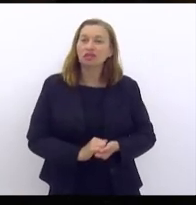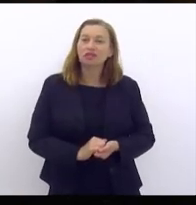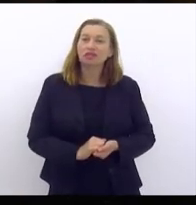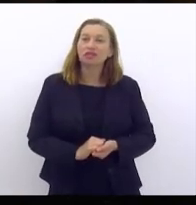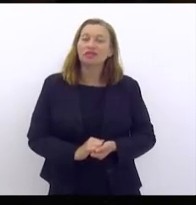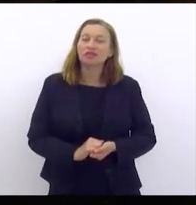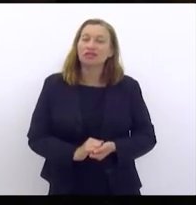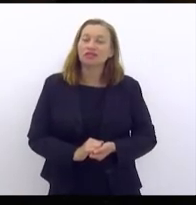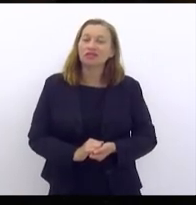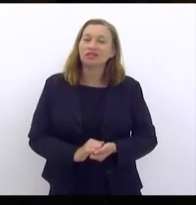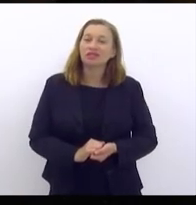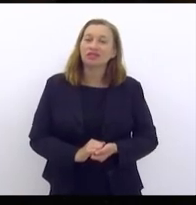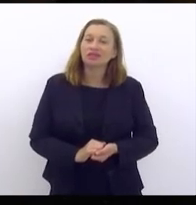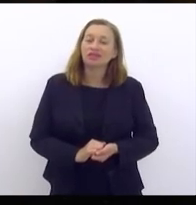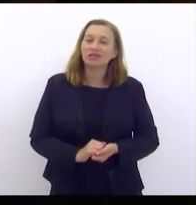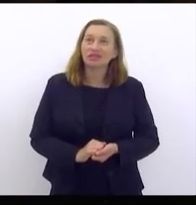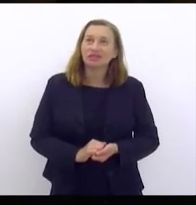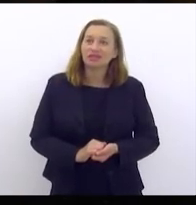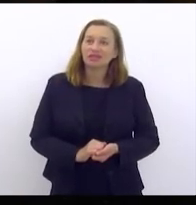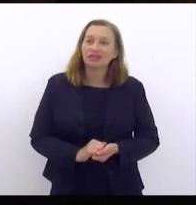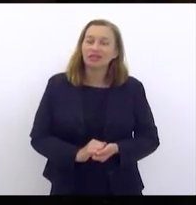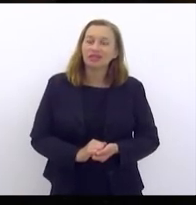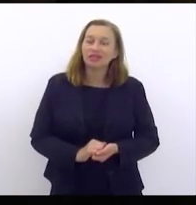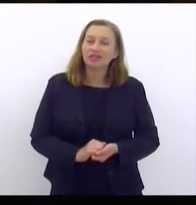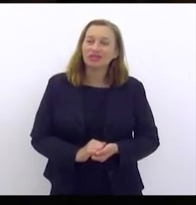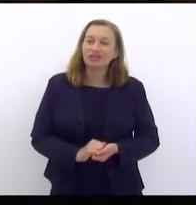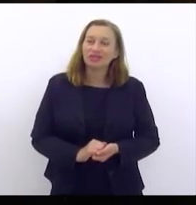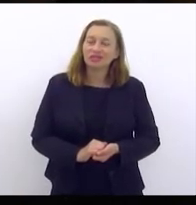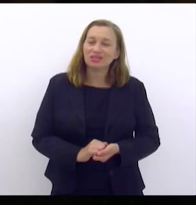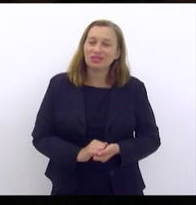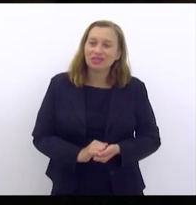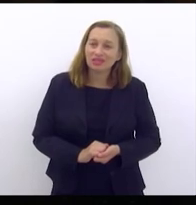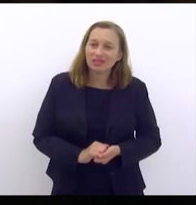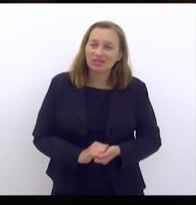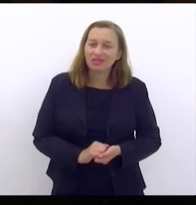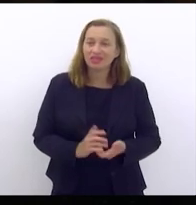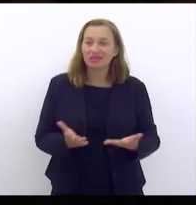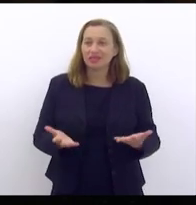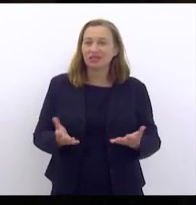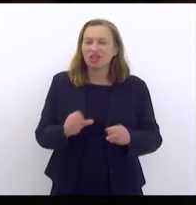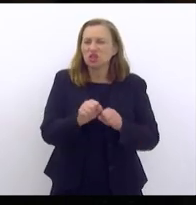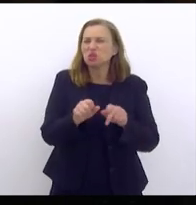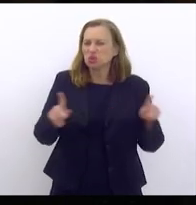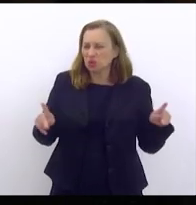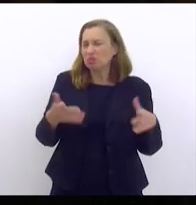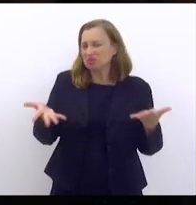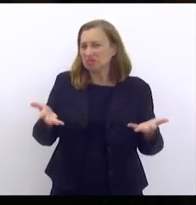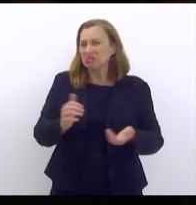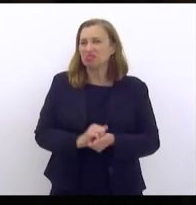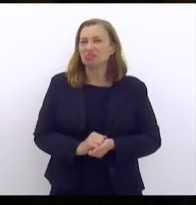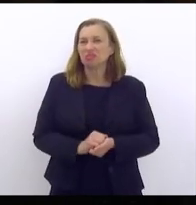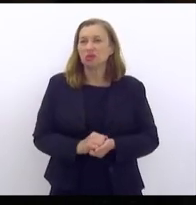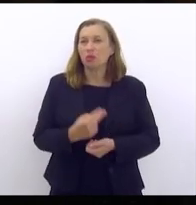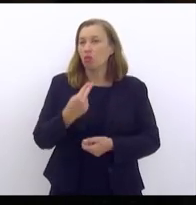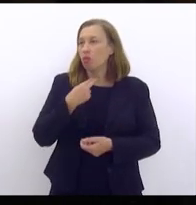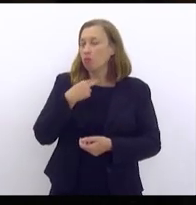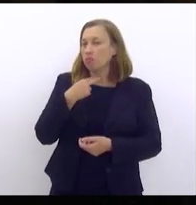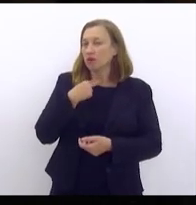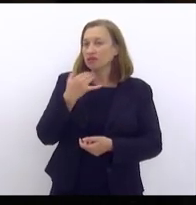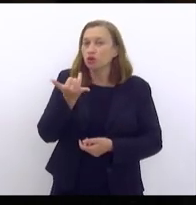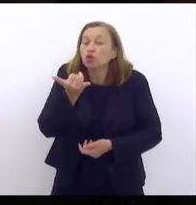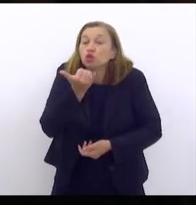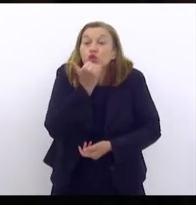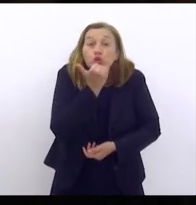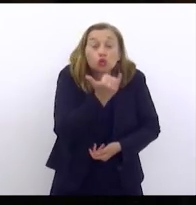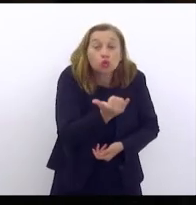em tese, não é hora para um vereador estar em shopping. Porque não pode nem dar desculpa